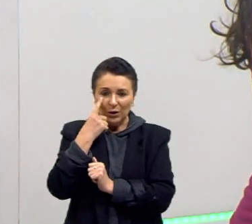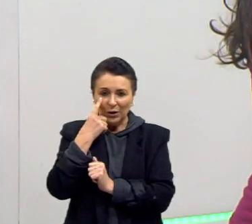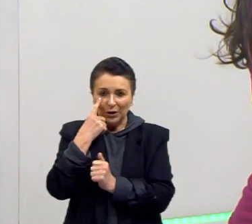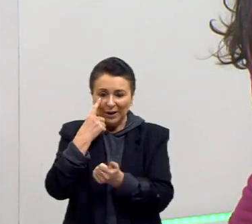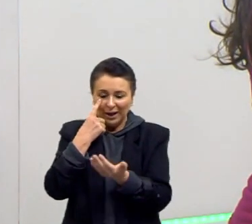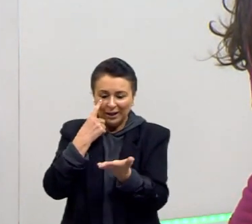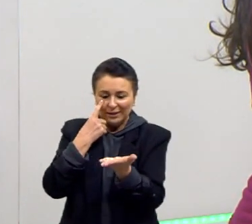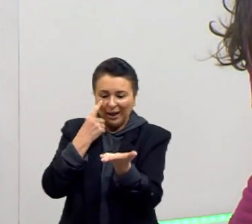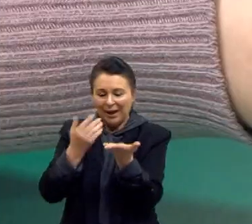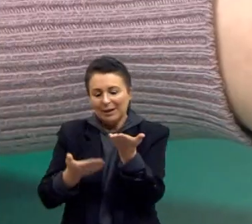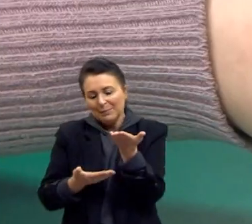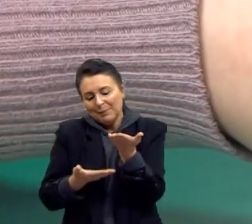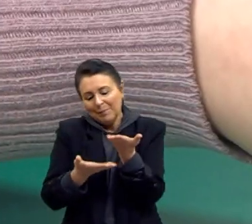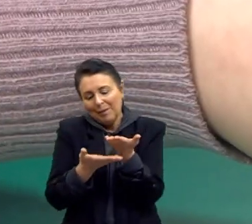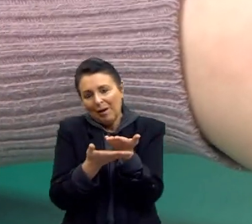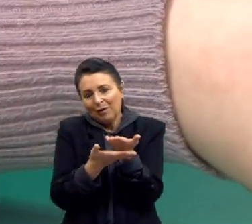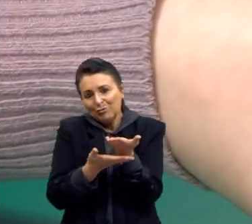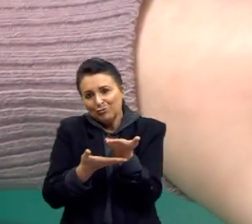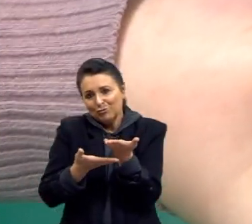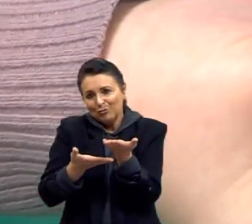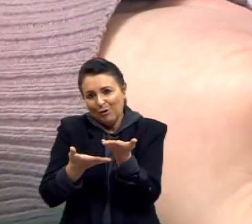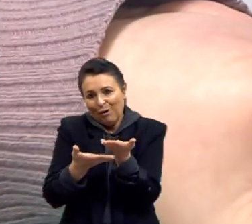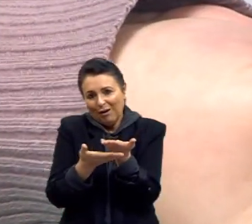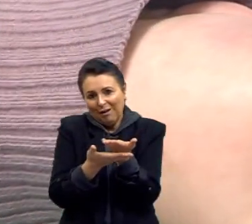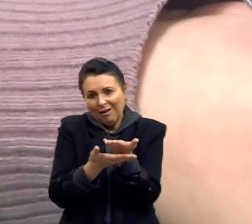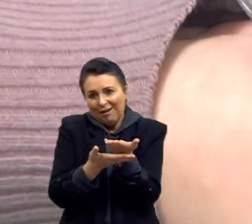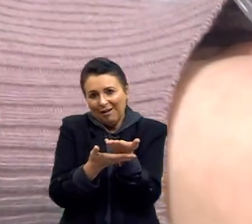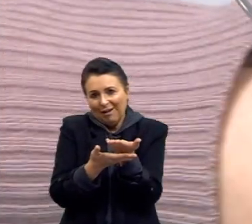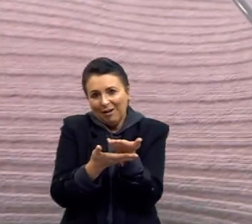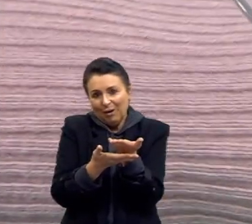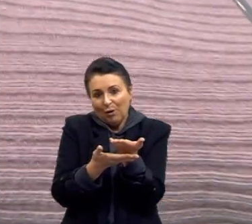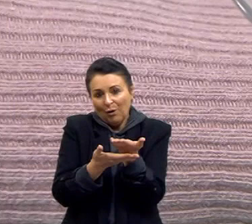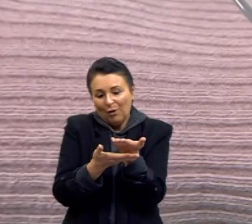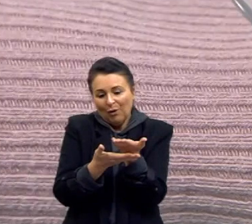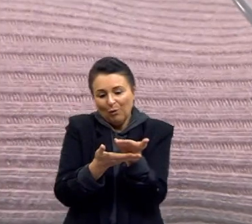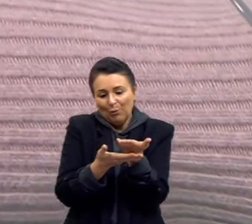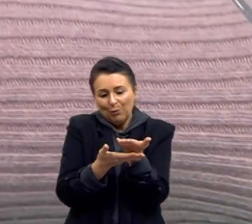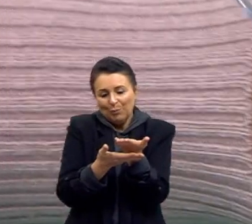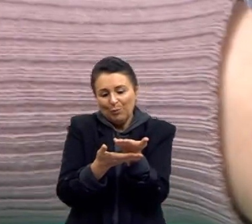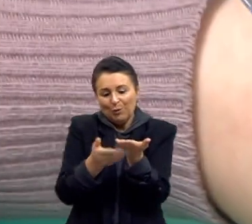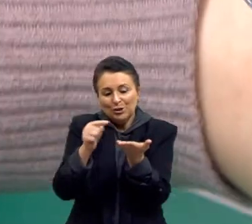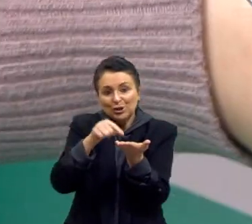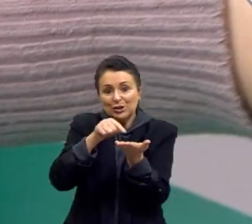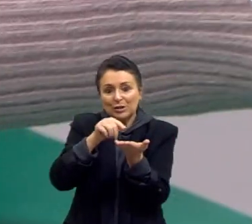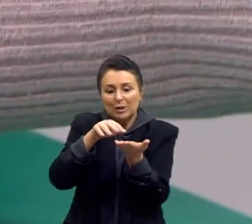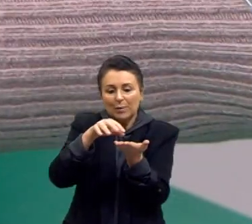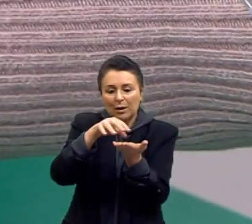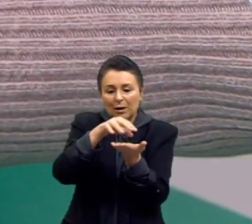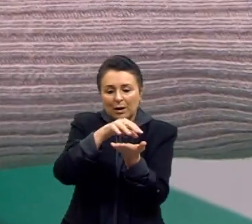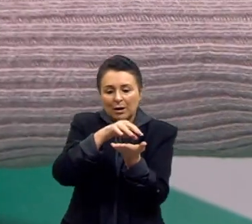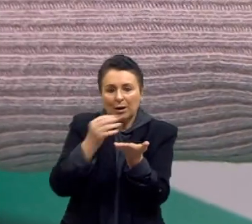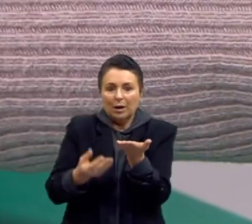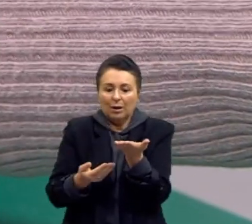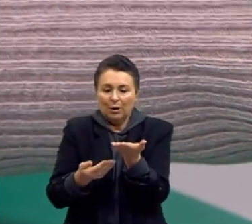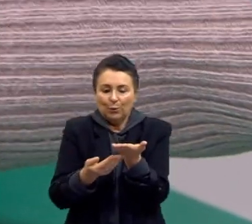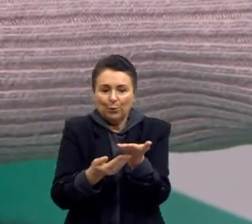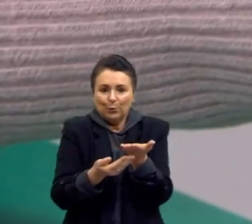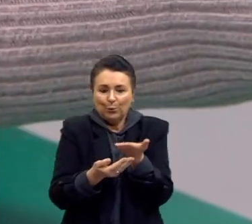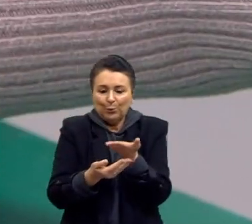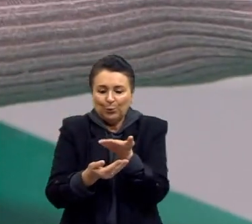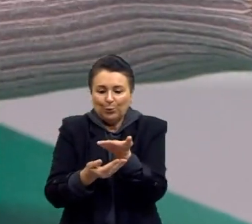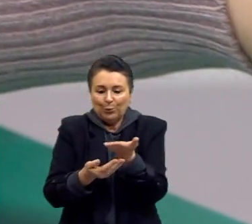dê um zoom para a gente conseguir ver o que que tá acontecendo Olha só ele se comporta né